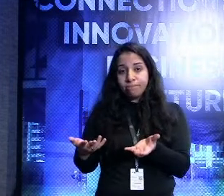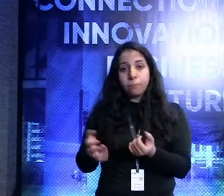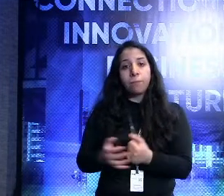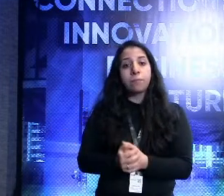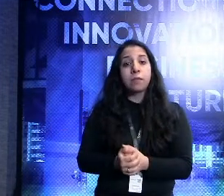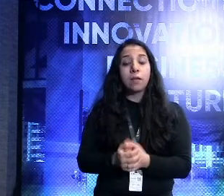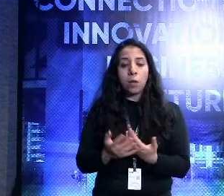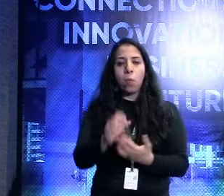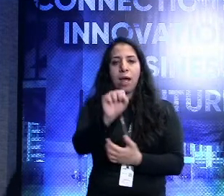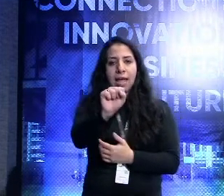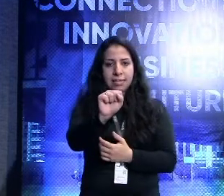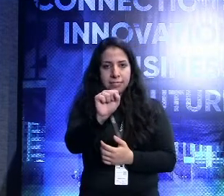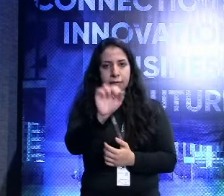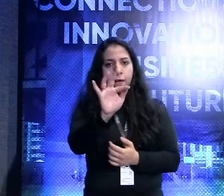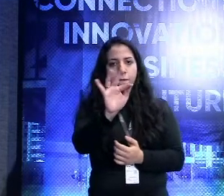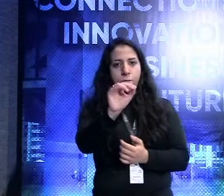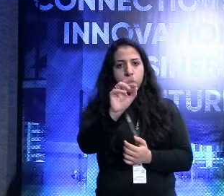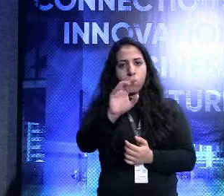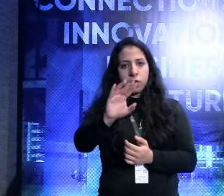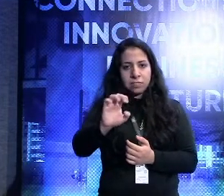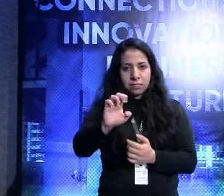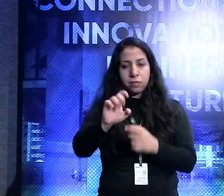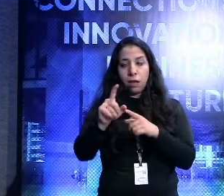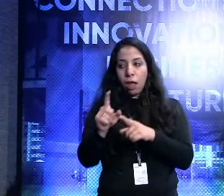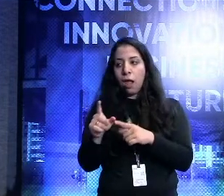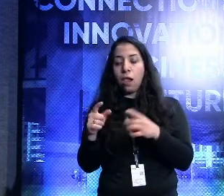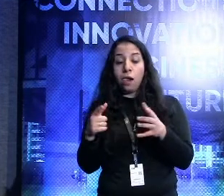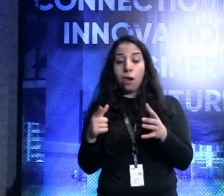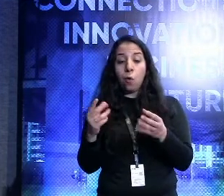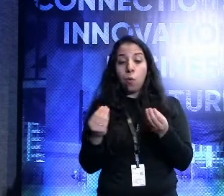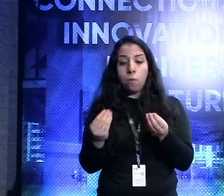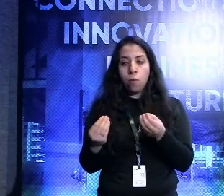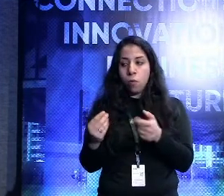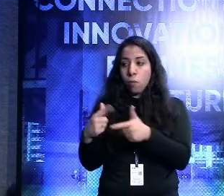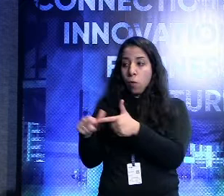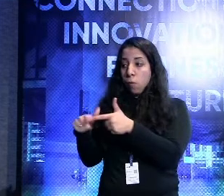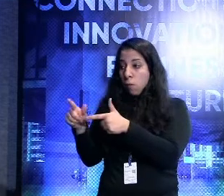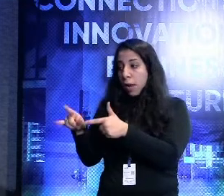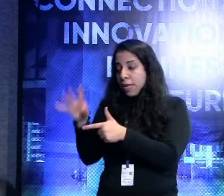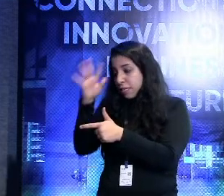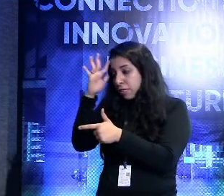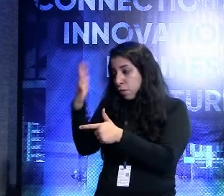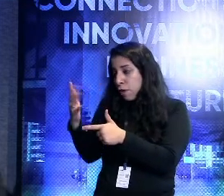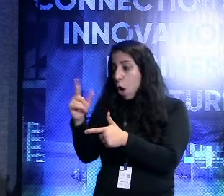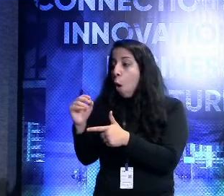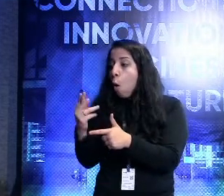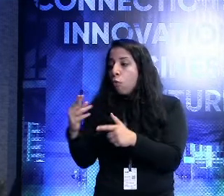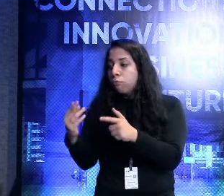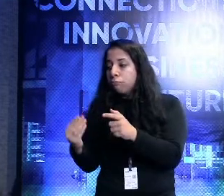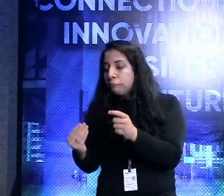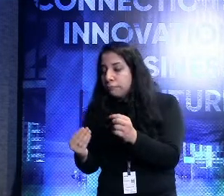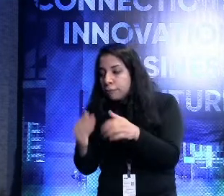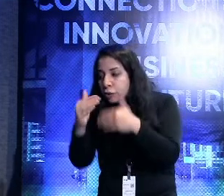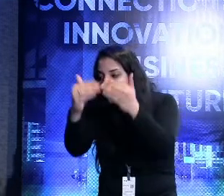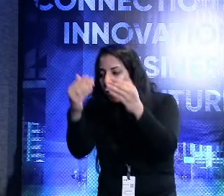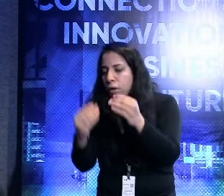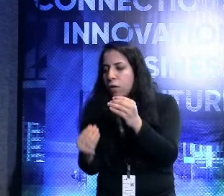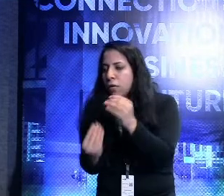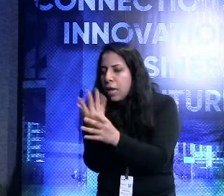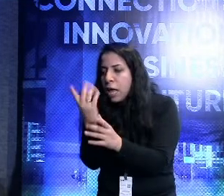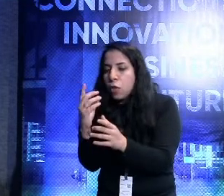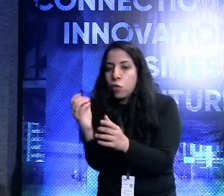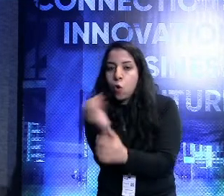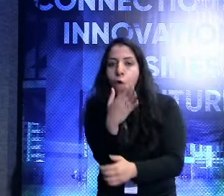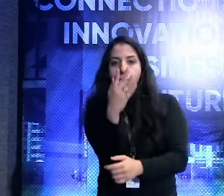traz esse cenário de resolver desafios de negócio e de desenvolver um novo produto ou serviço que faça sentido para